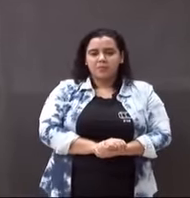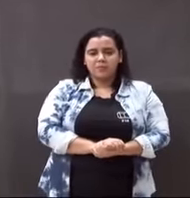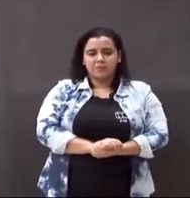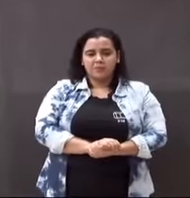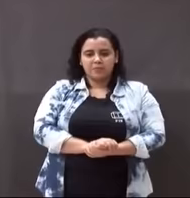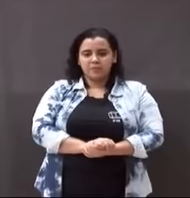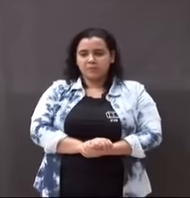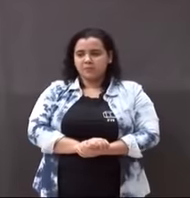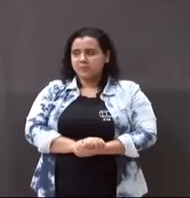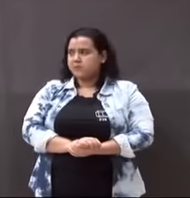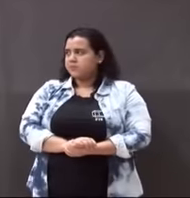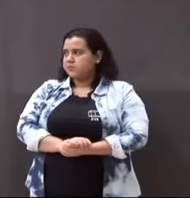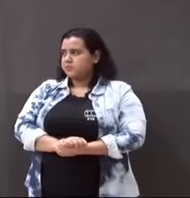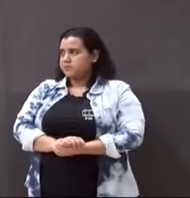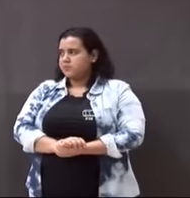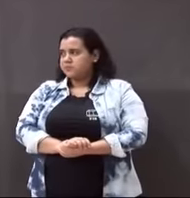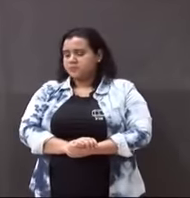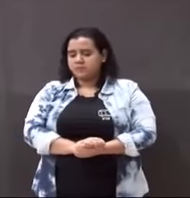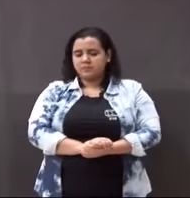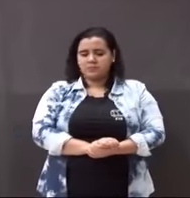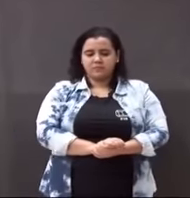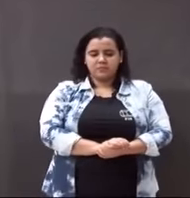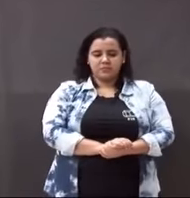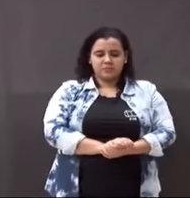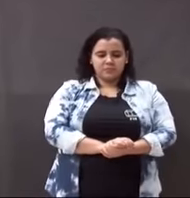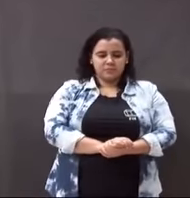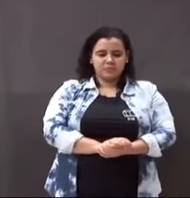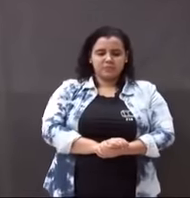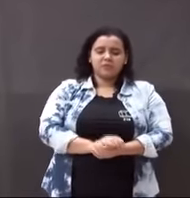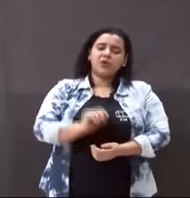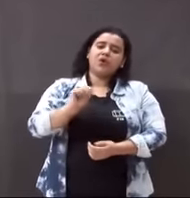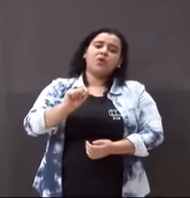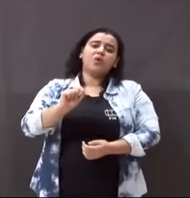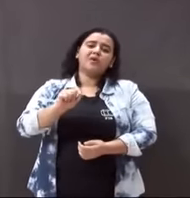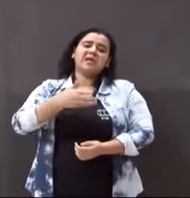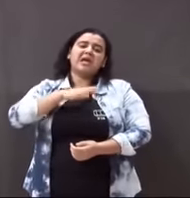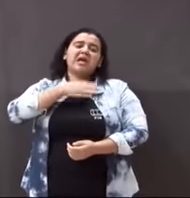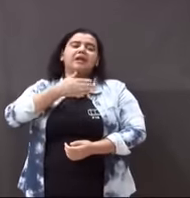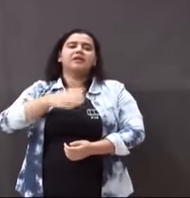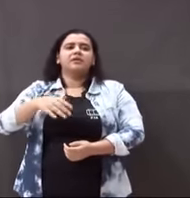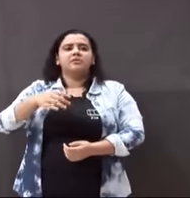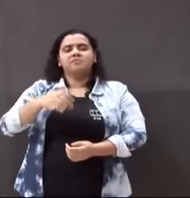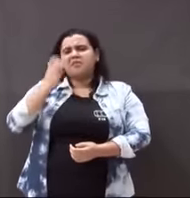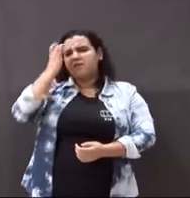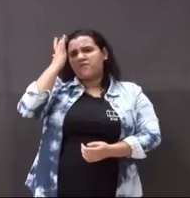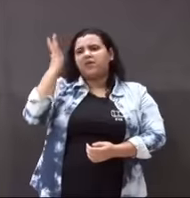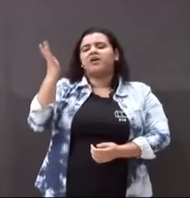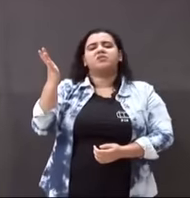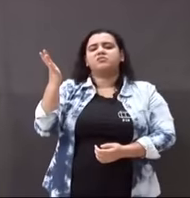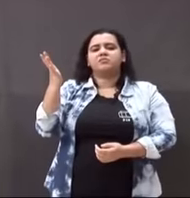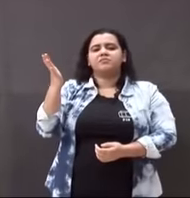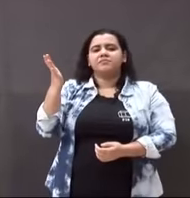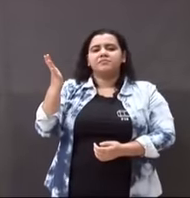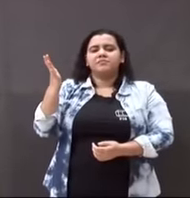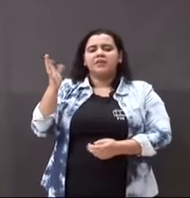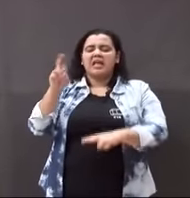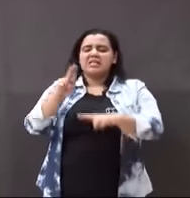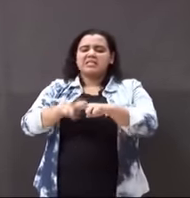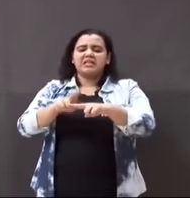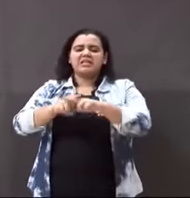O que, que era mais fácil para mim? Parar agora e sentar lá. Mas eu vim para a guerra.